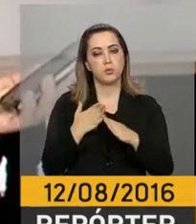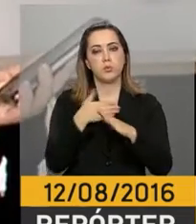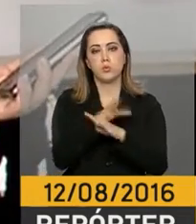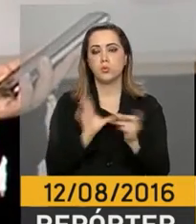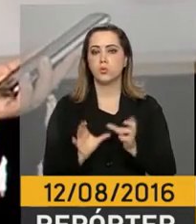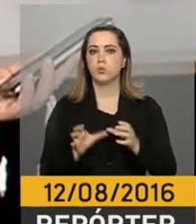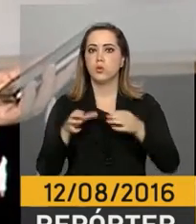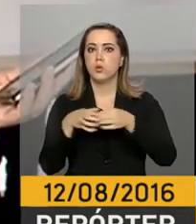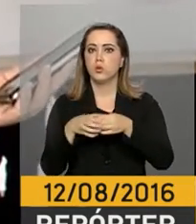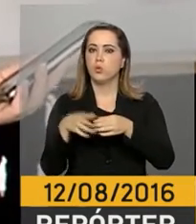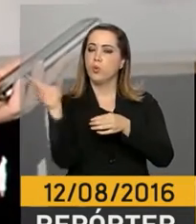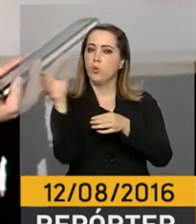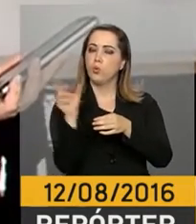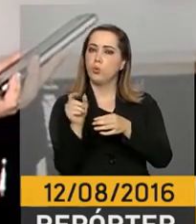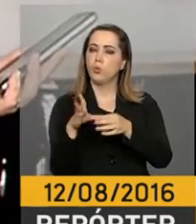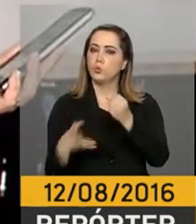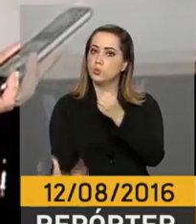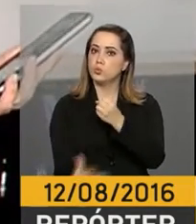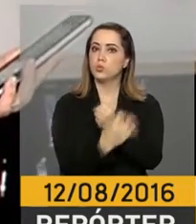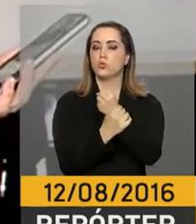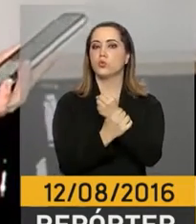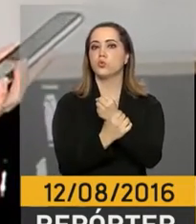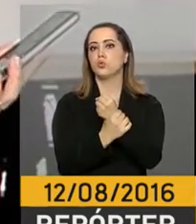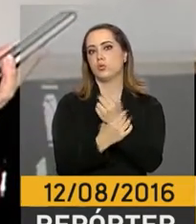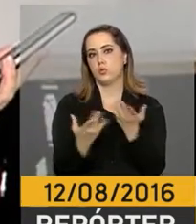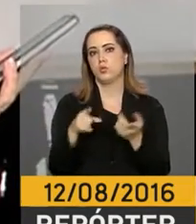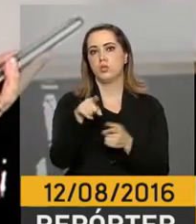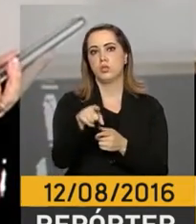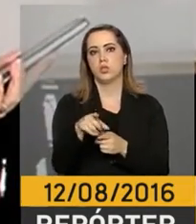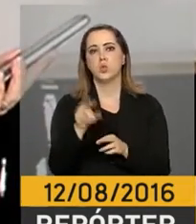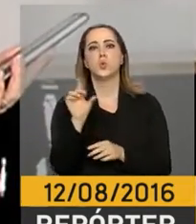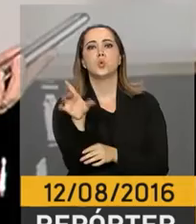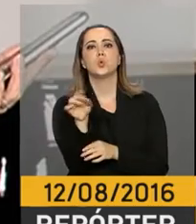Pública, ela não é uma reunião de soldados